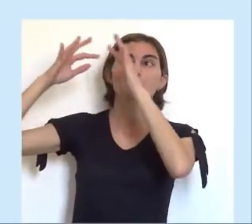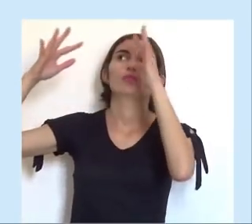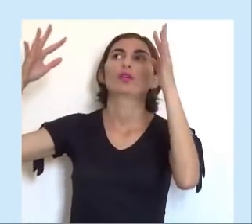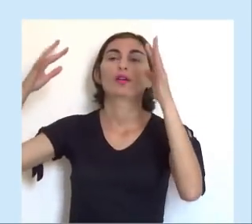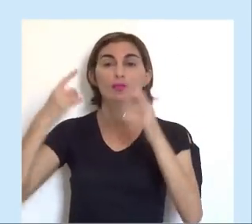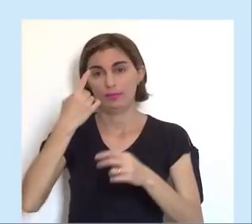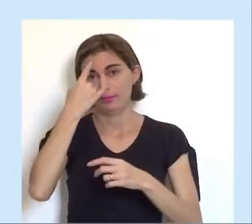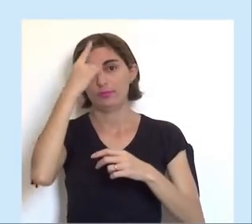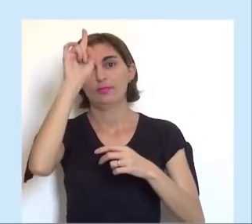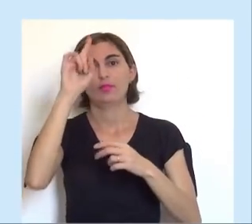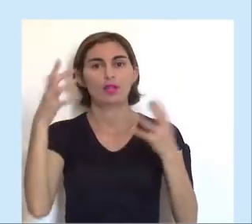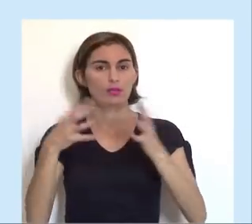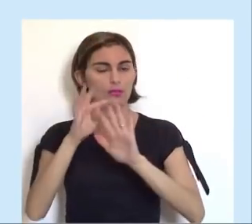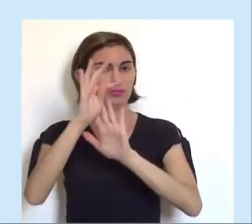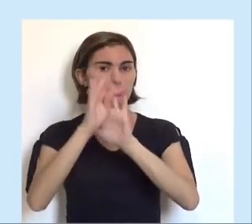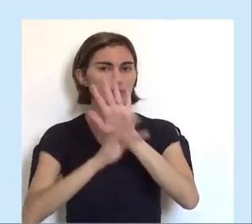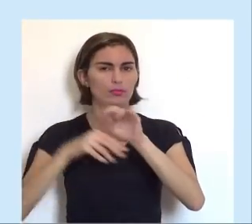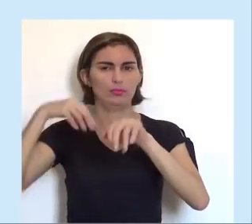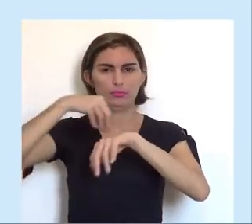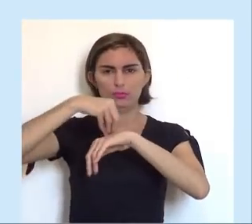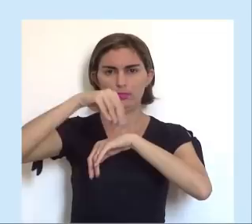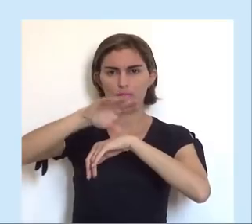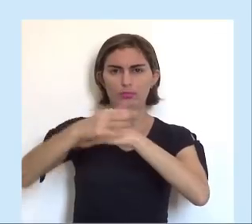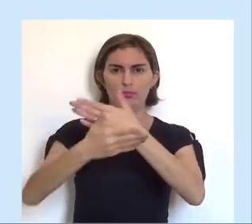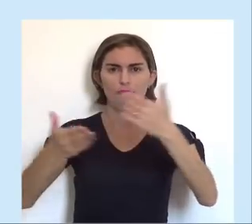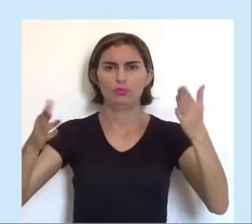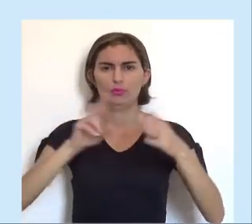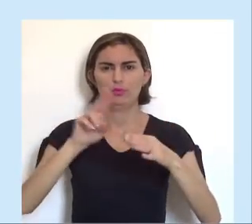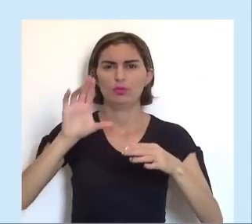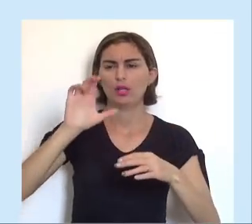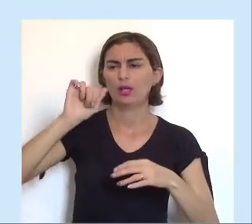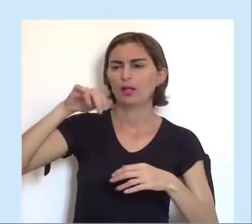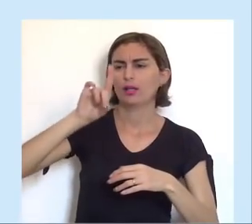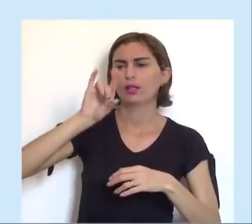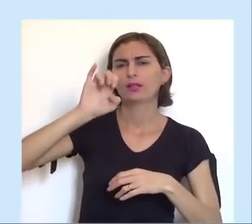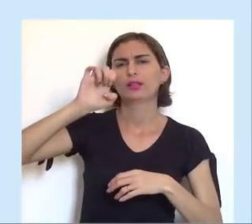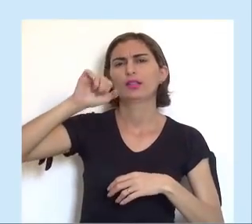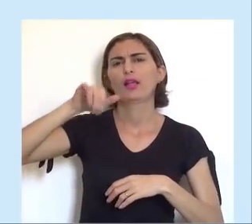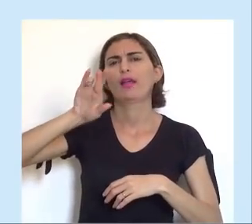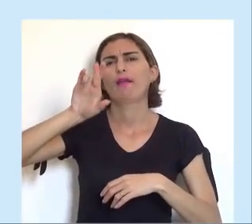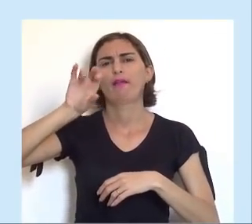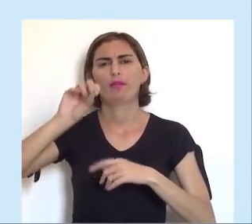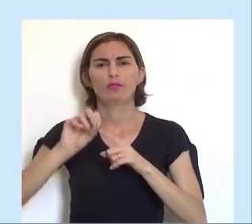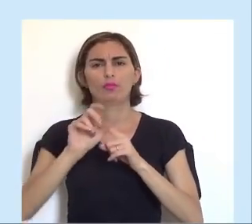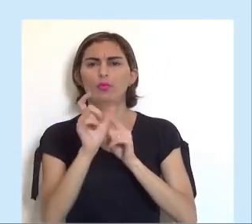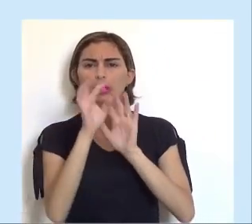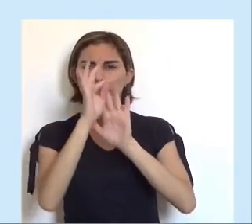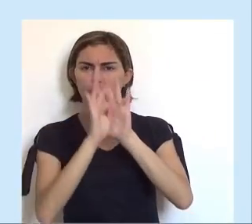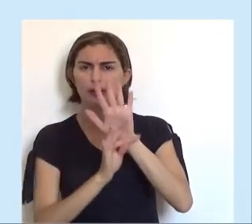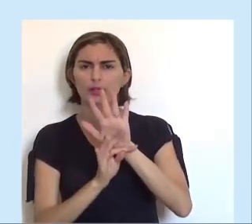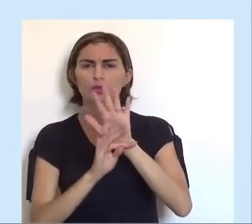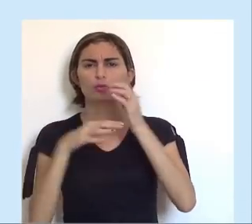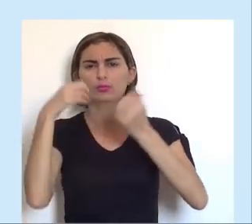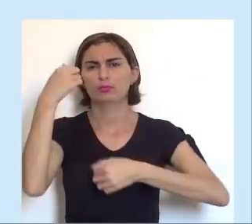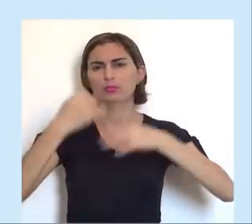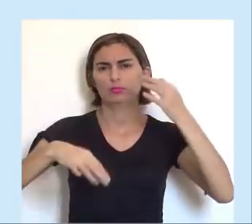E agora eu trouxe um texto para vocês, que se chama Candeeiro. Bom, esse texto ainda é narrativa ficcional.